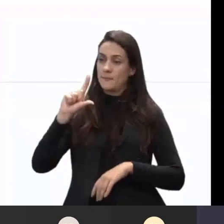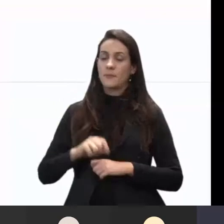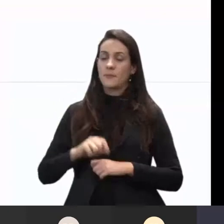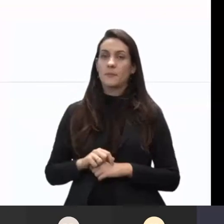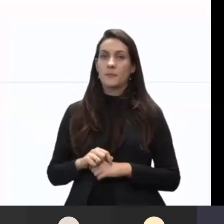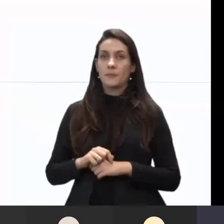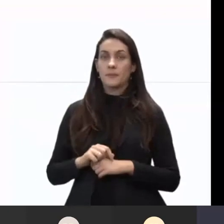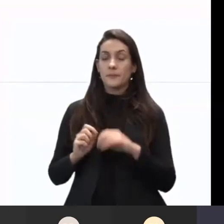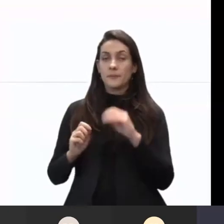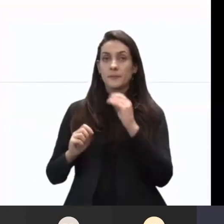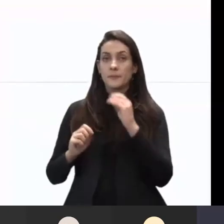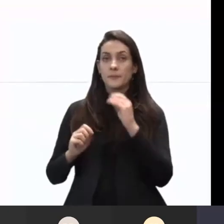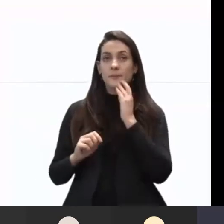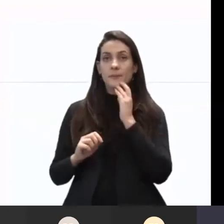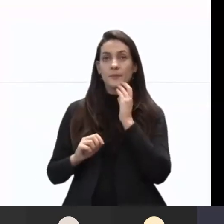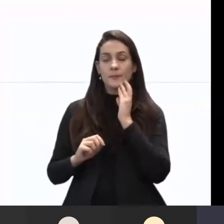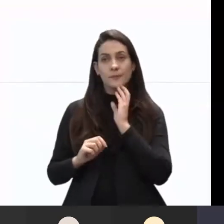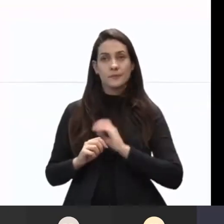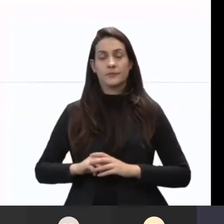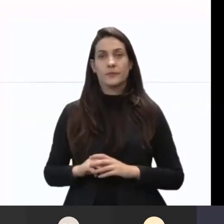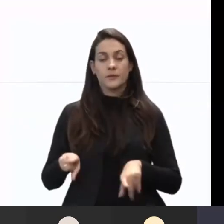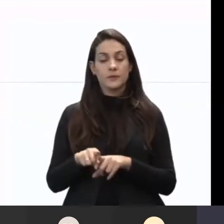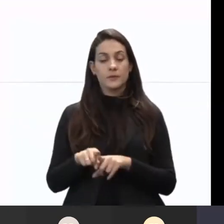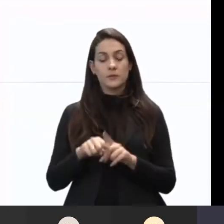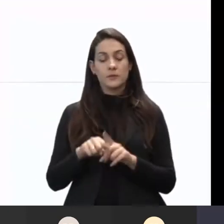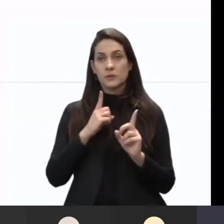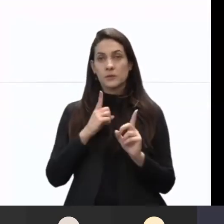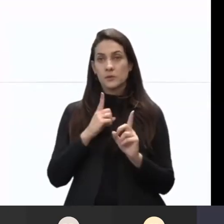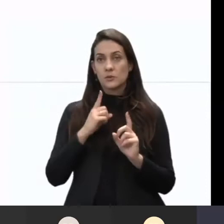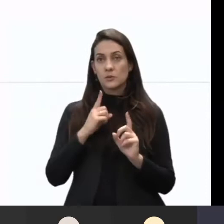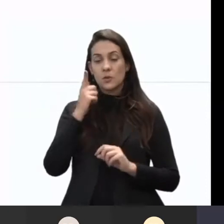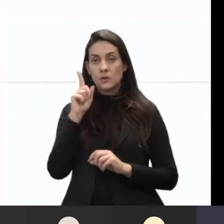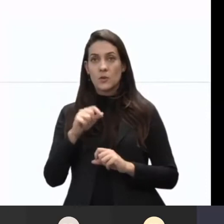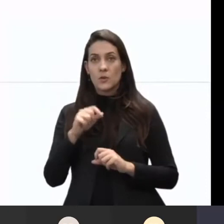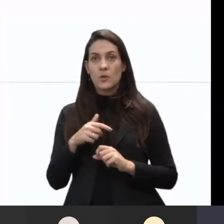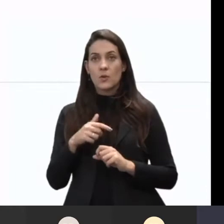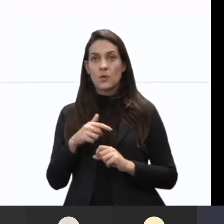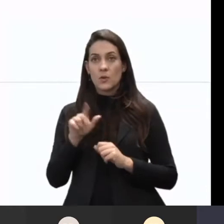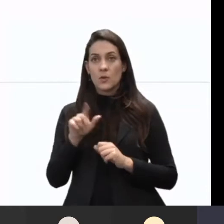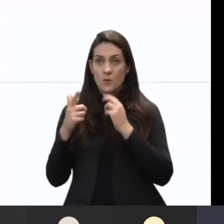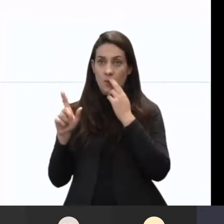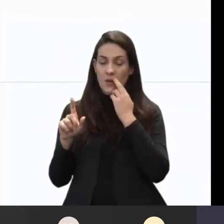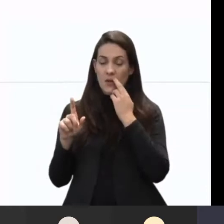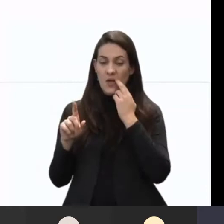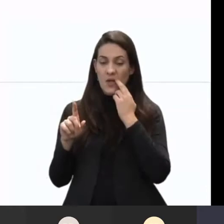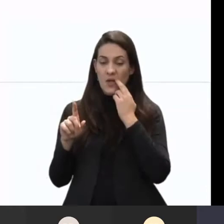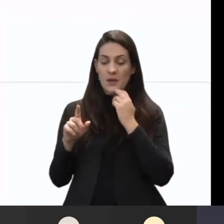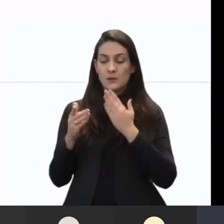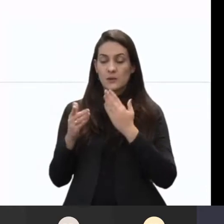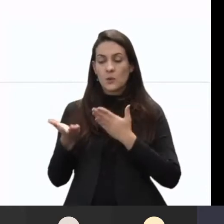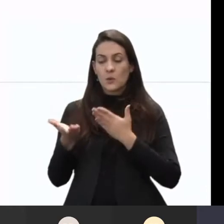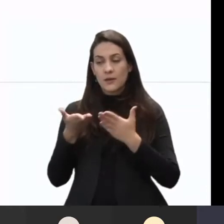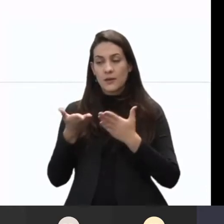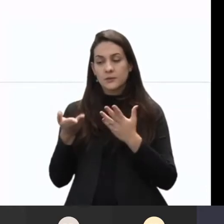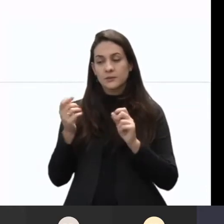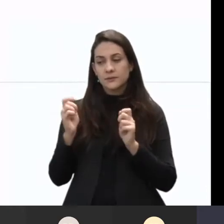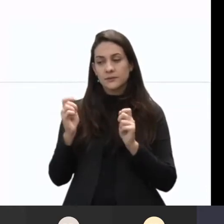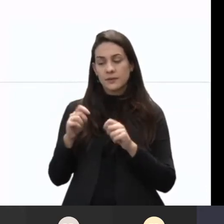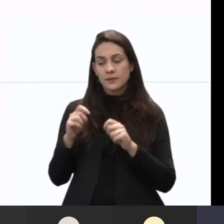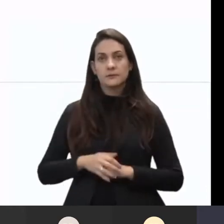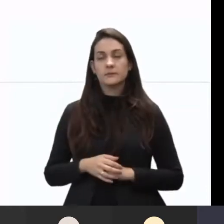decisão médica e também vai conseguir nos mostrar ali outras opções terapêuticas. Por